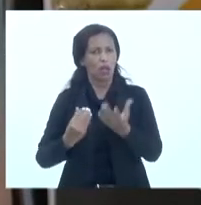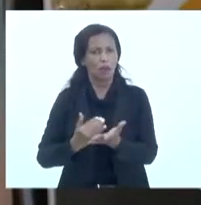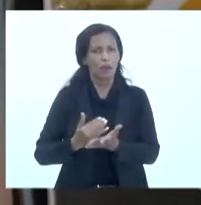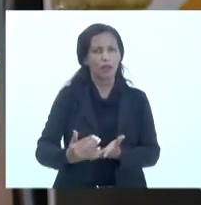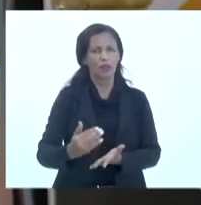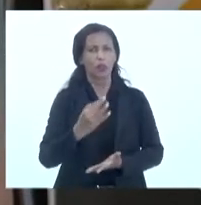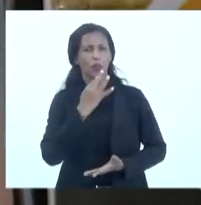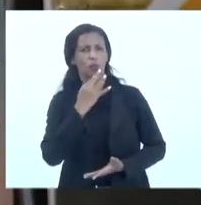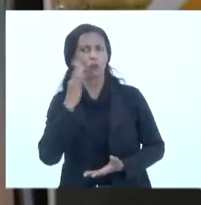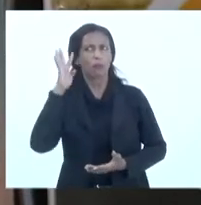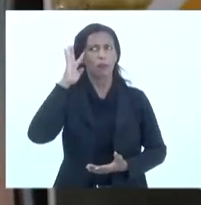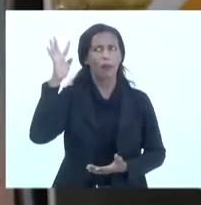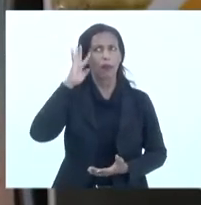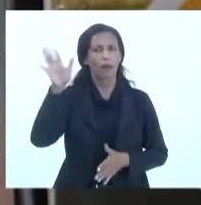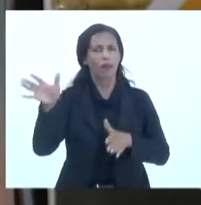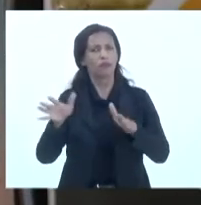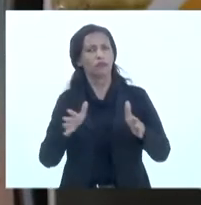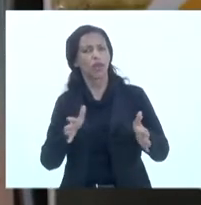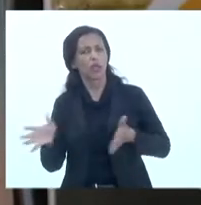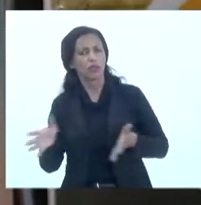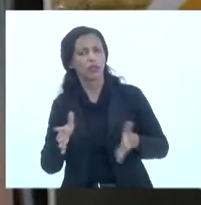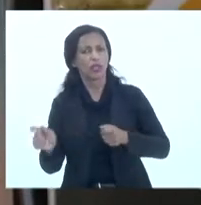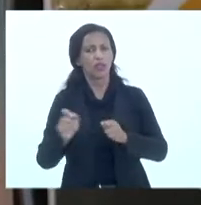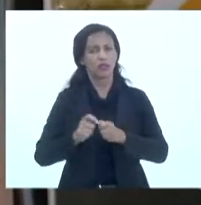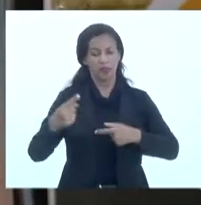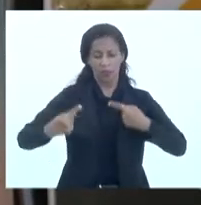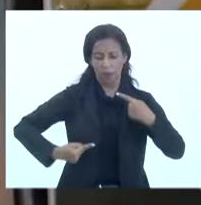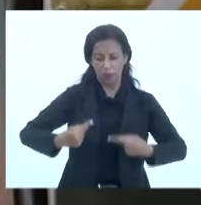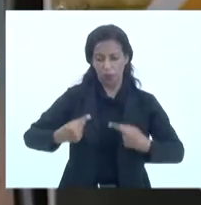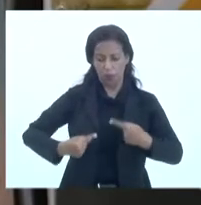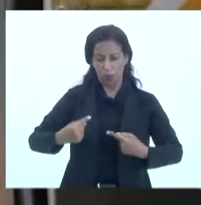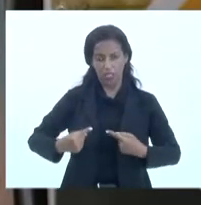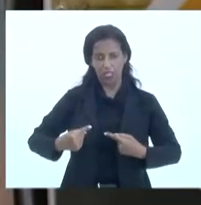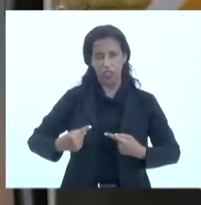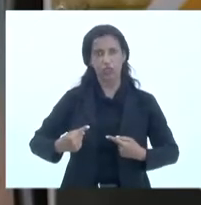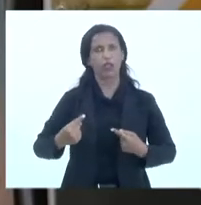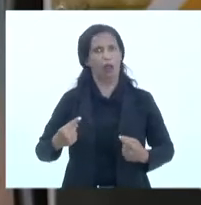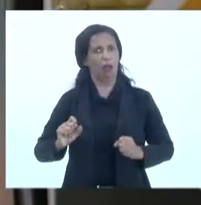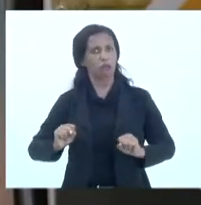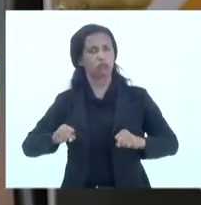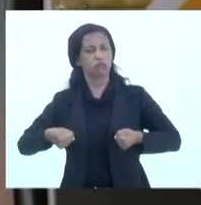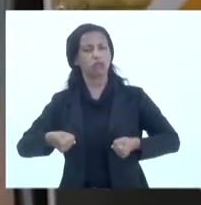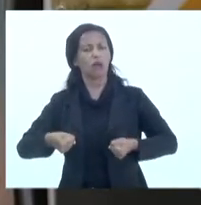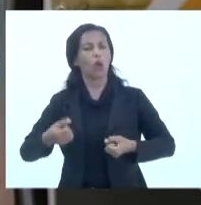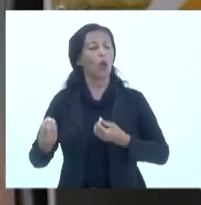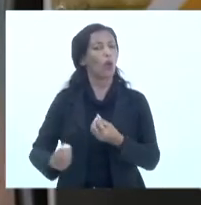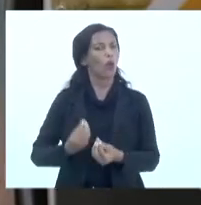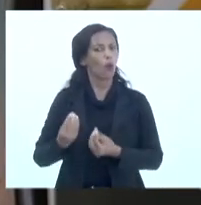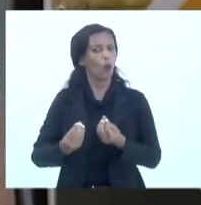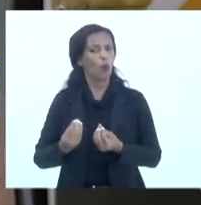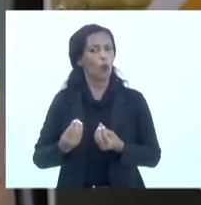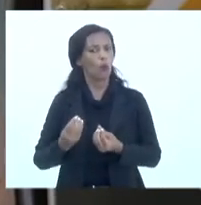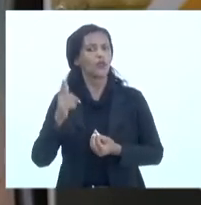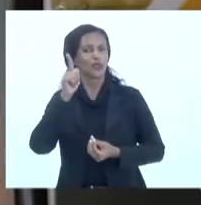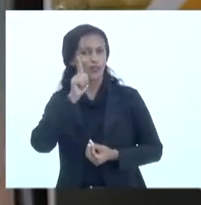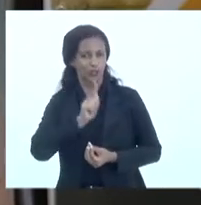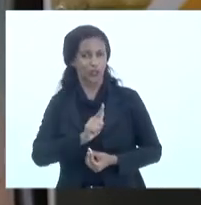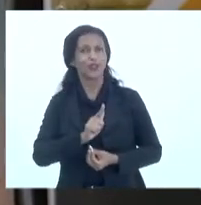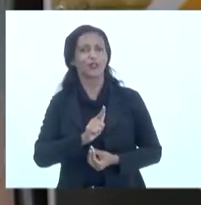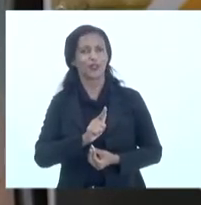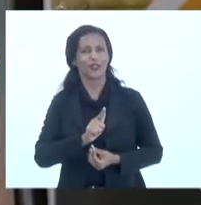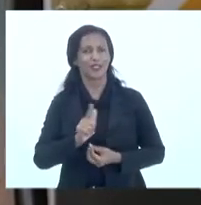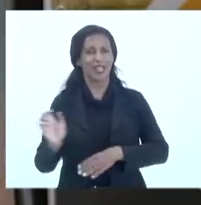de reflexão, de articulação, de fazer política com P maiúsculo, eu acho que a gente pode tirar o Estado do Rio de Janeiro desse